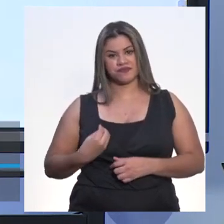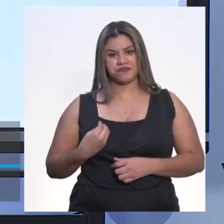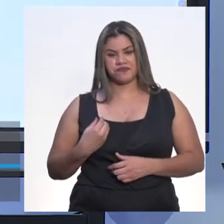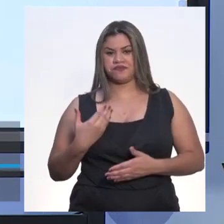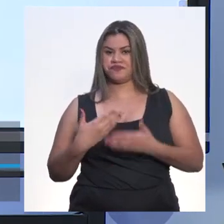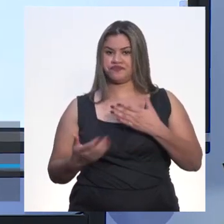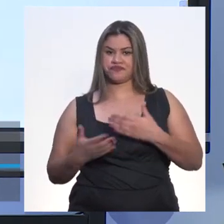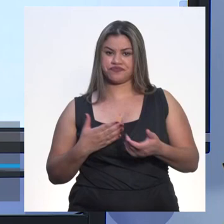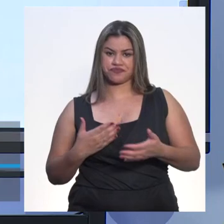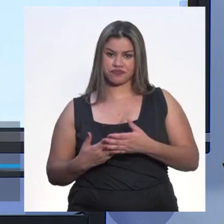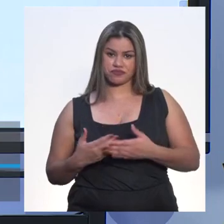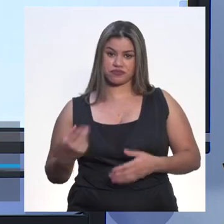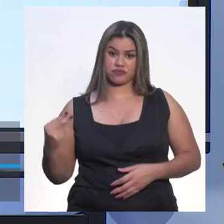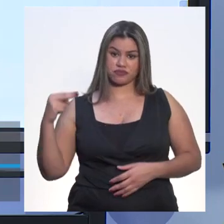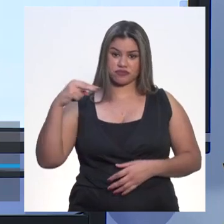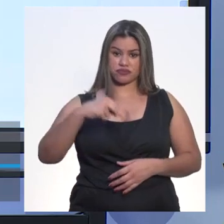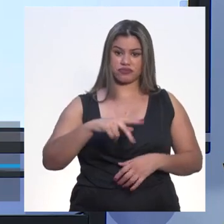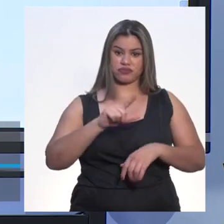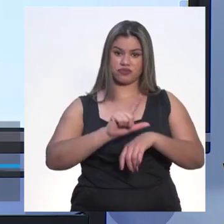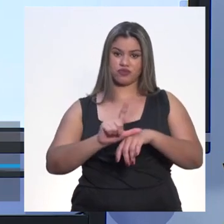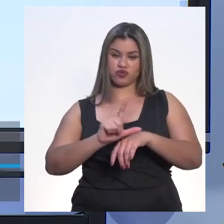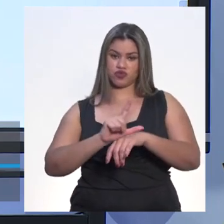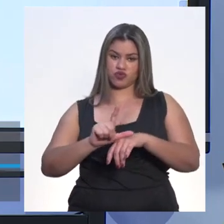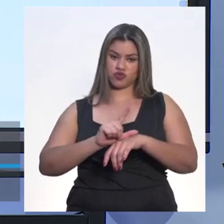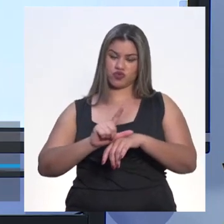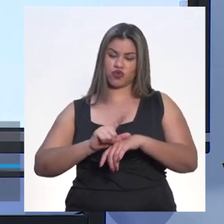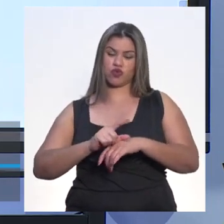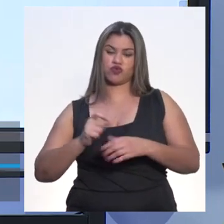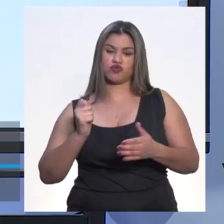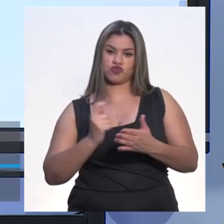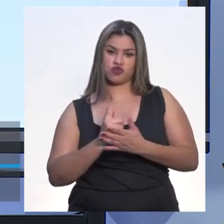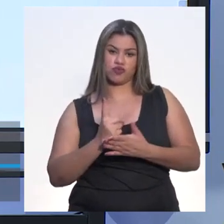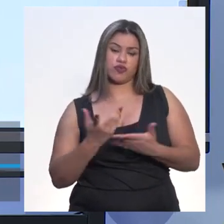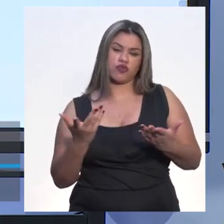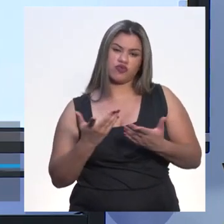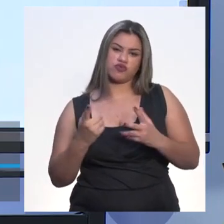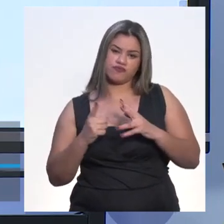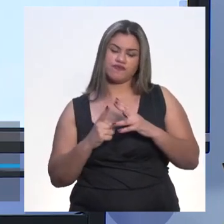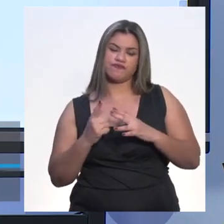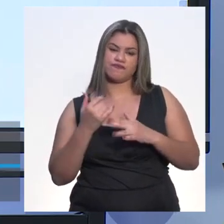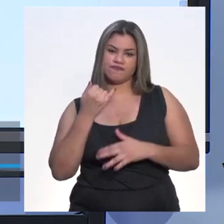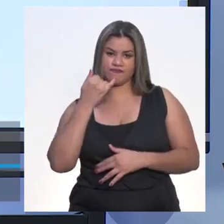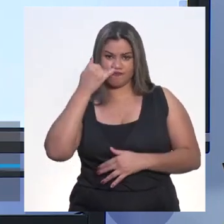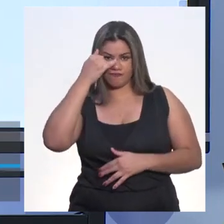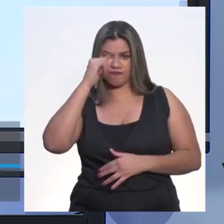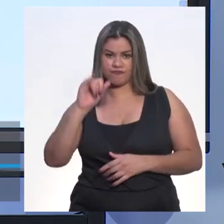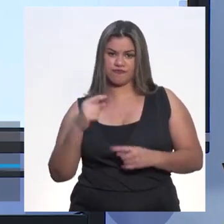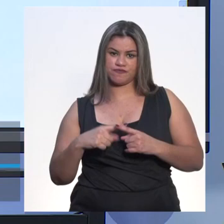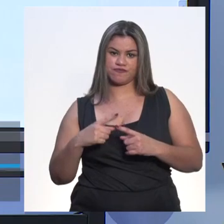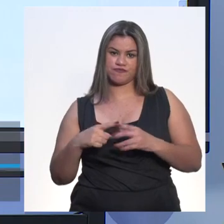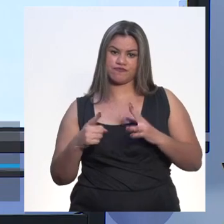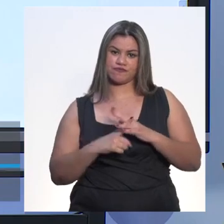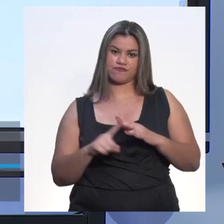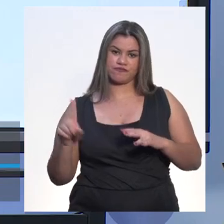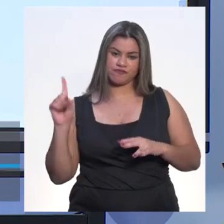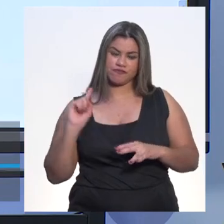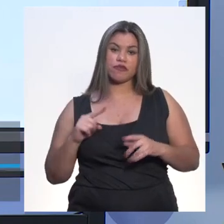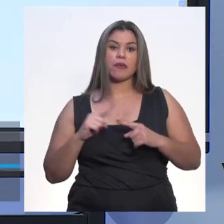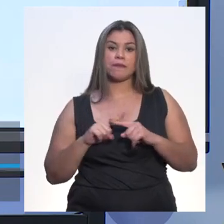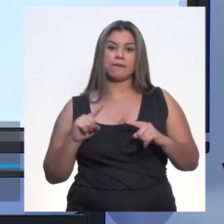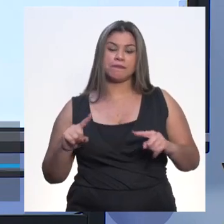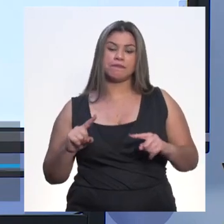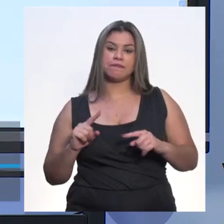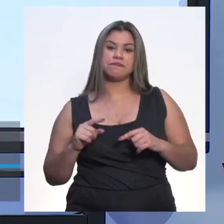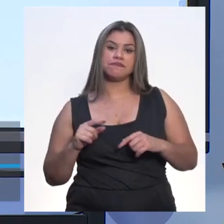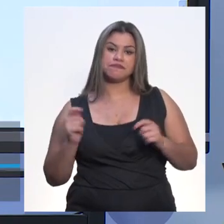compra presencial, que hoje estamos evitando isso por conta do isolamento, ainda questão de pandemia, quanto pela compra